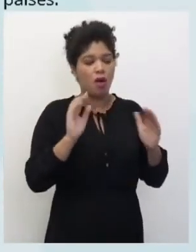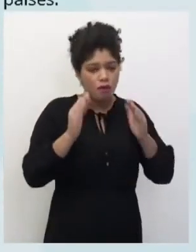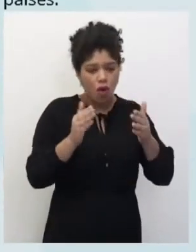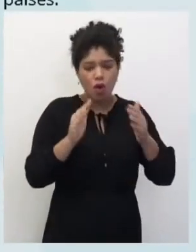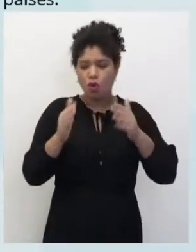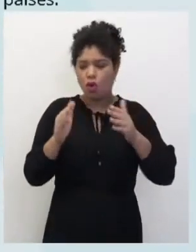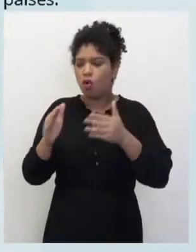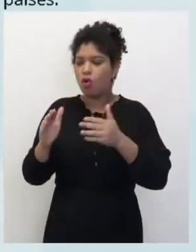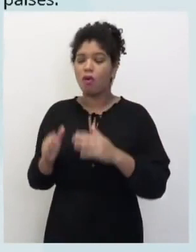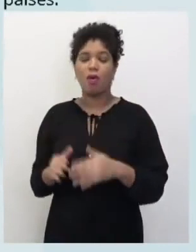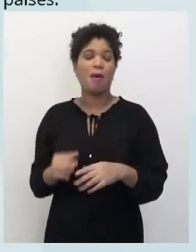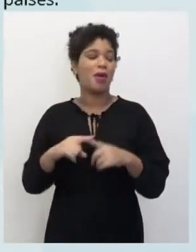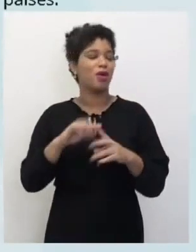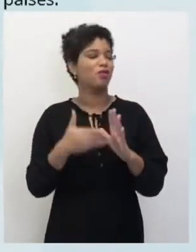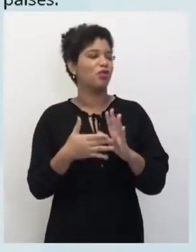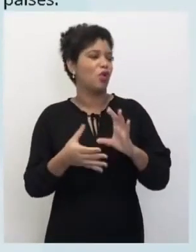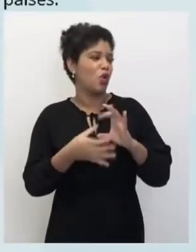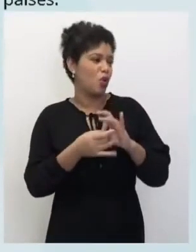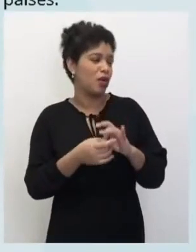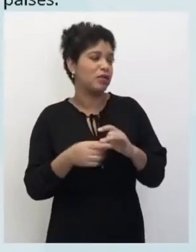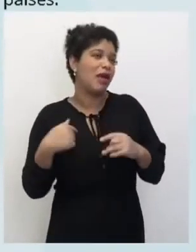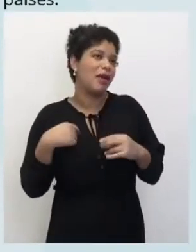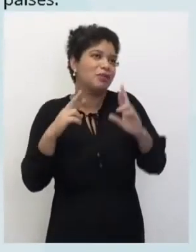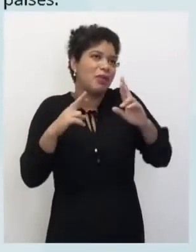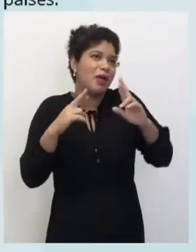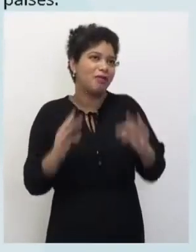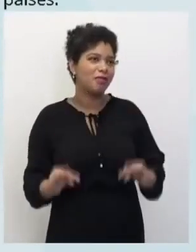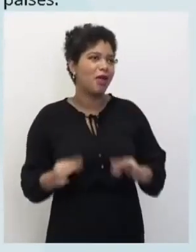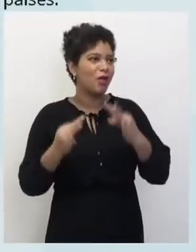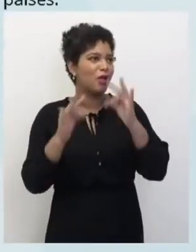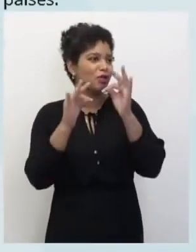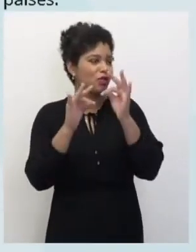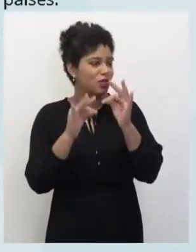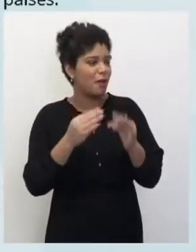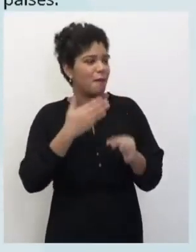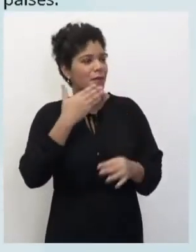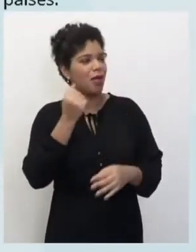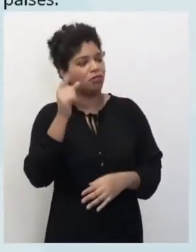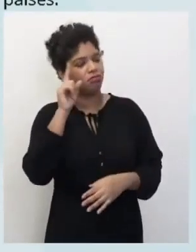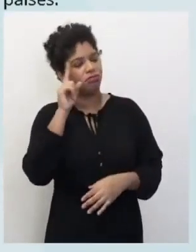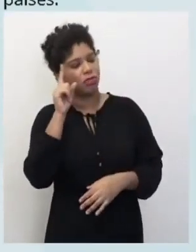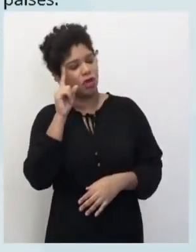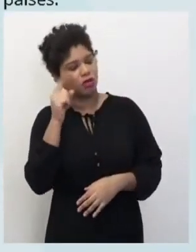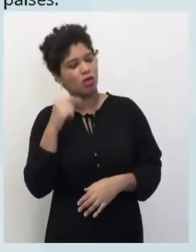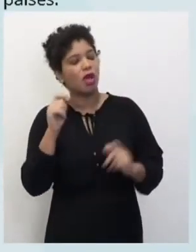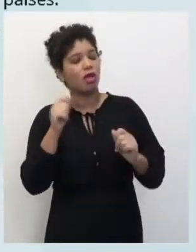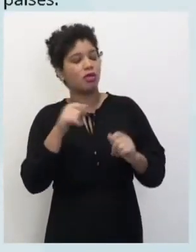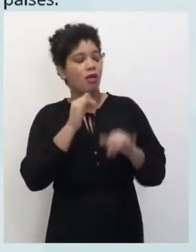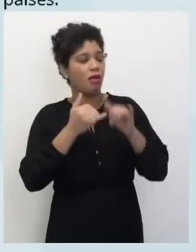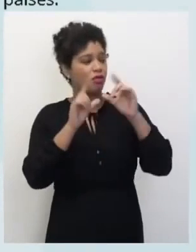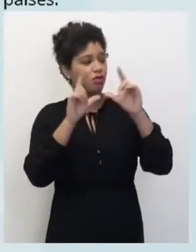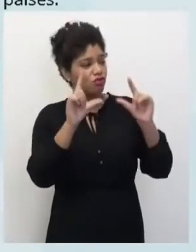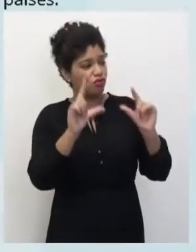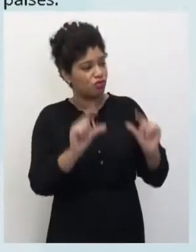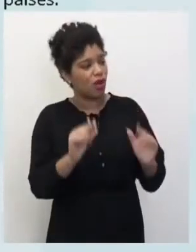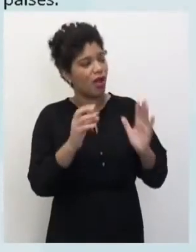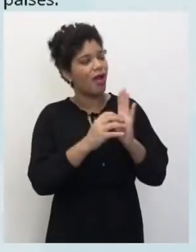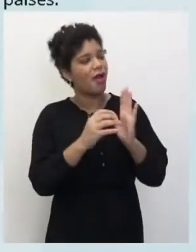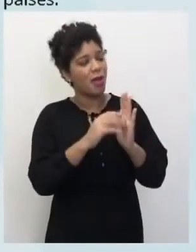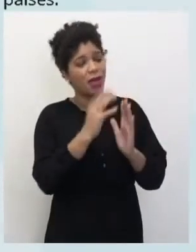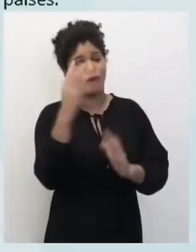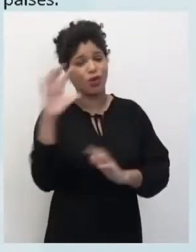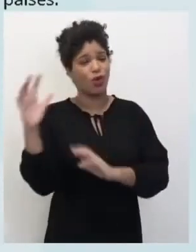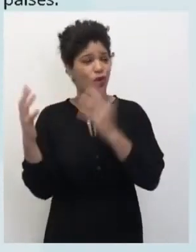tecnologia, espero que fique melhor a cada dia, reduzindo o consumo de energia e com menor impacto sobre o